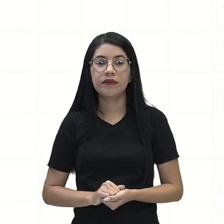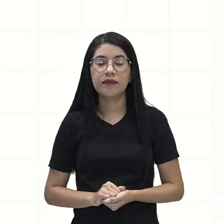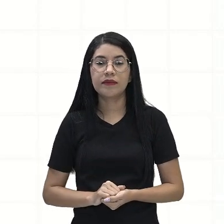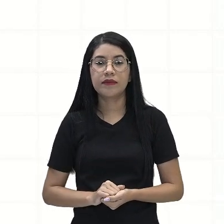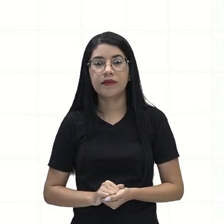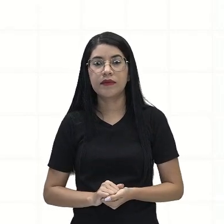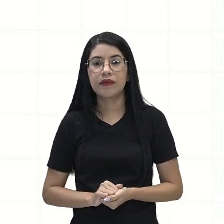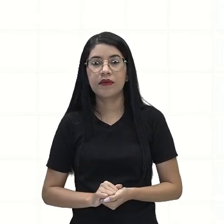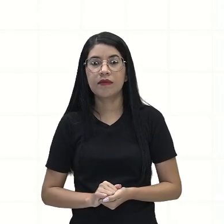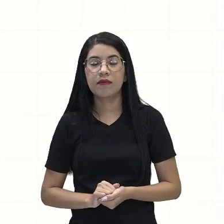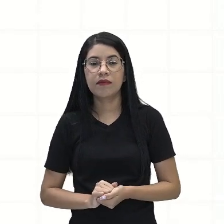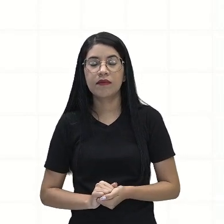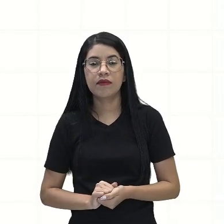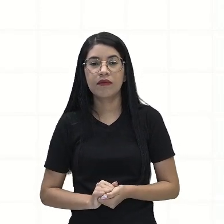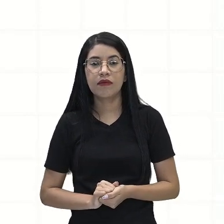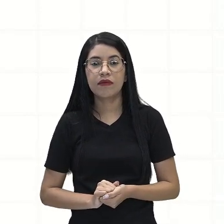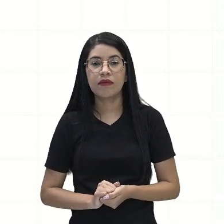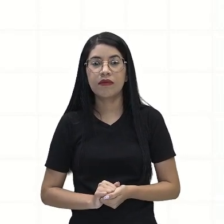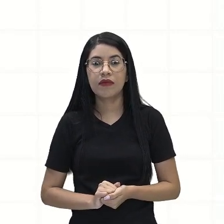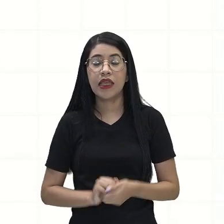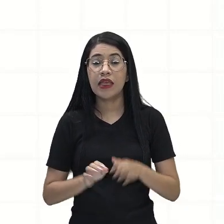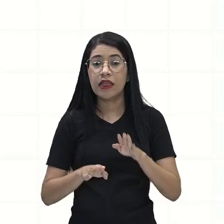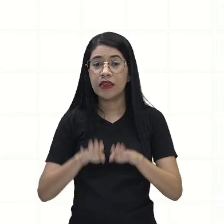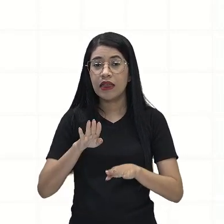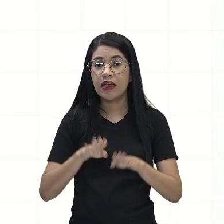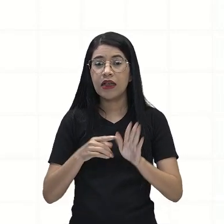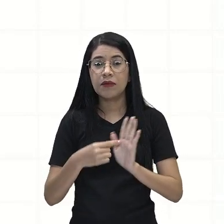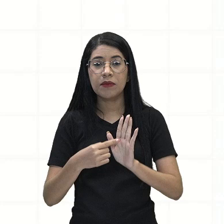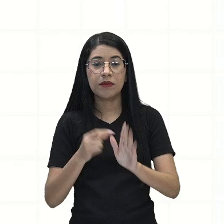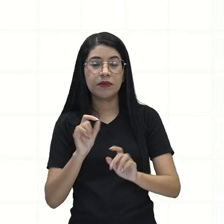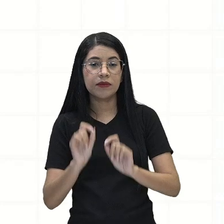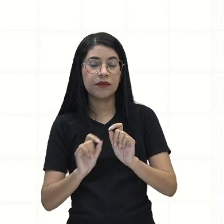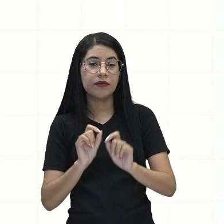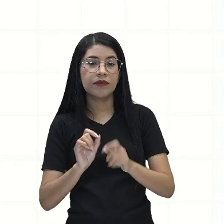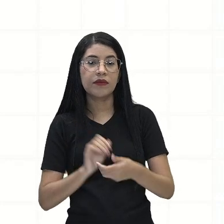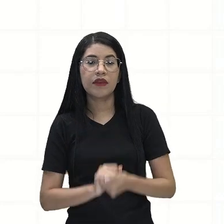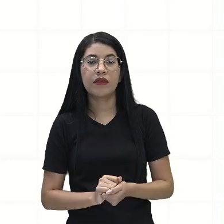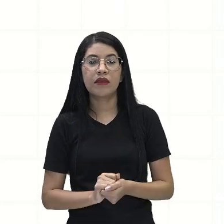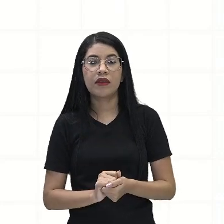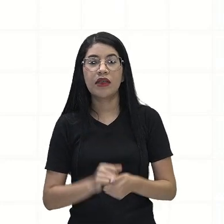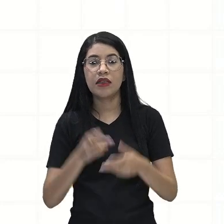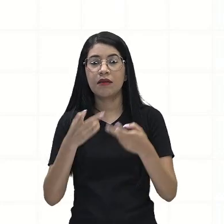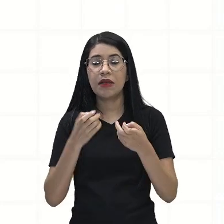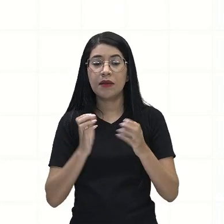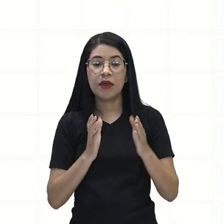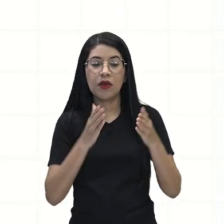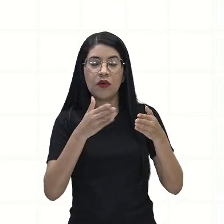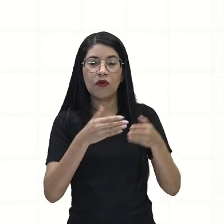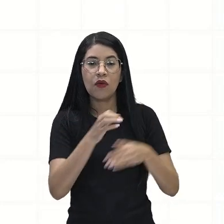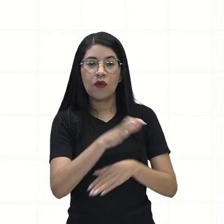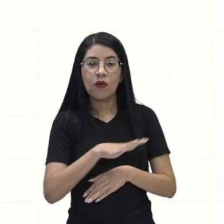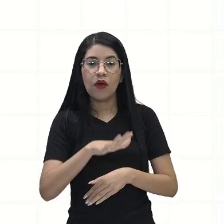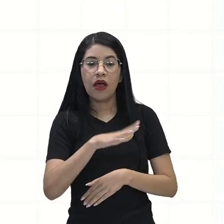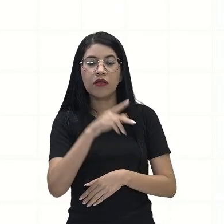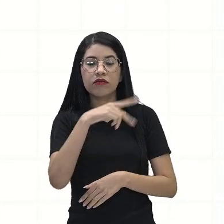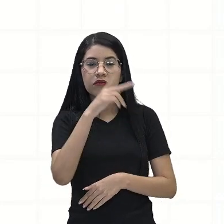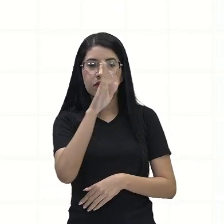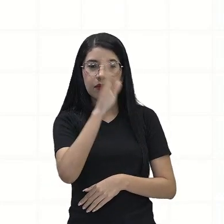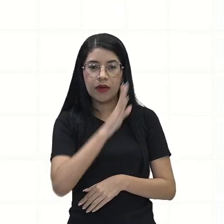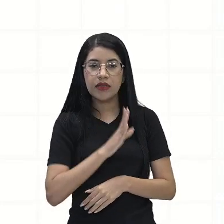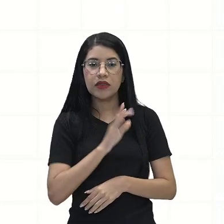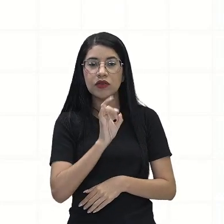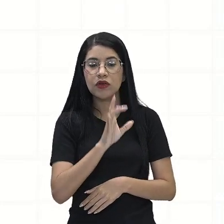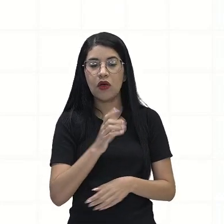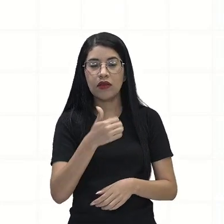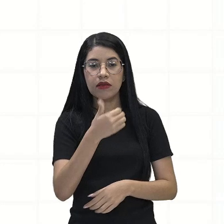essa disparidade, ela ilustra o quê, né, que a gente observa? A concentração de renda no país. E